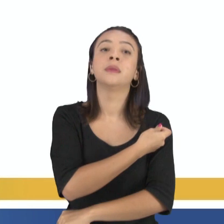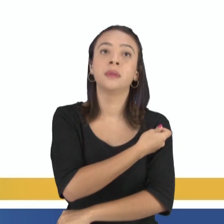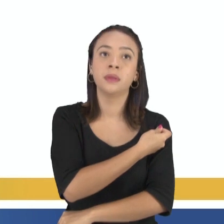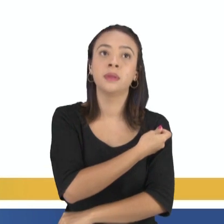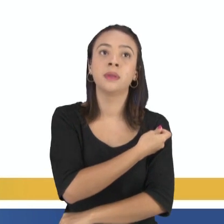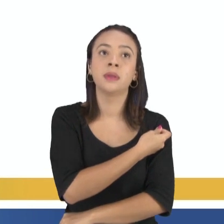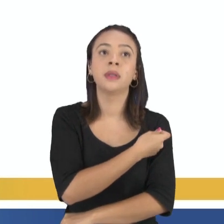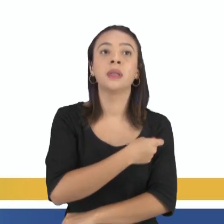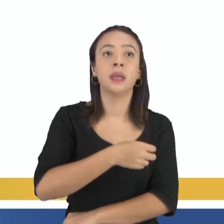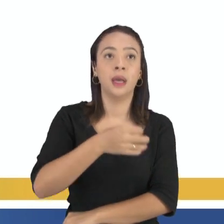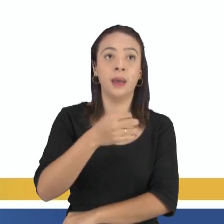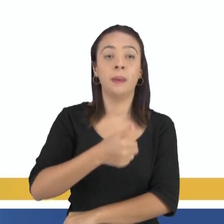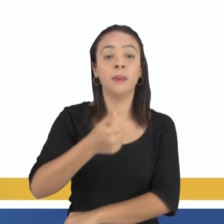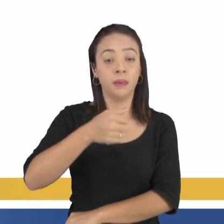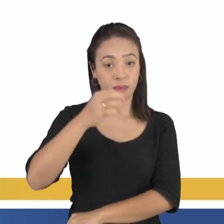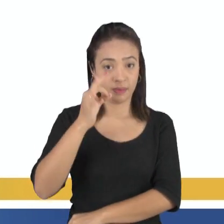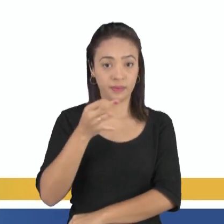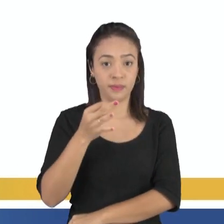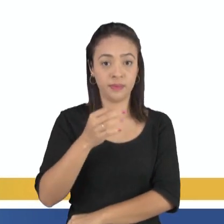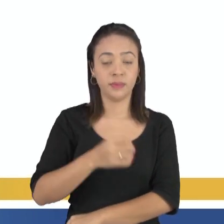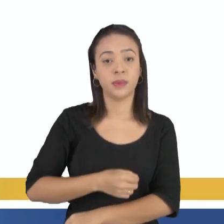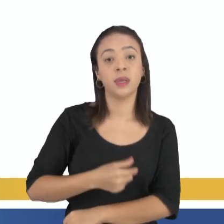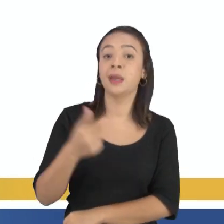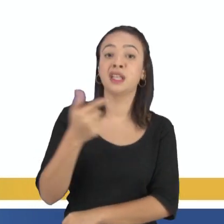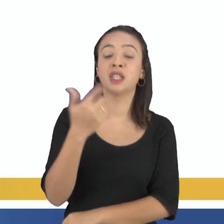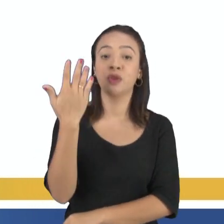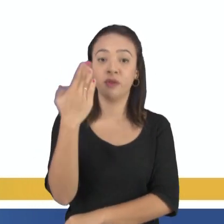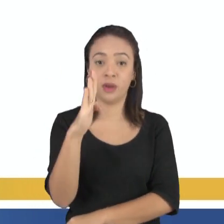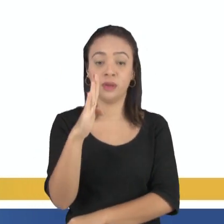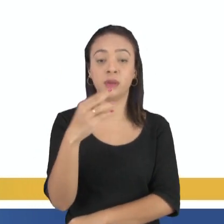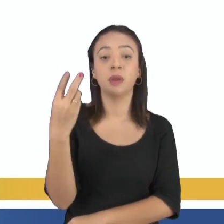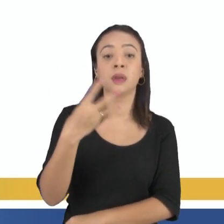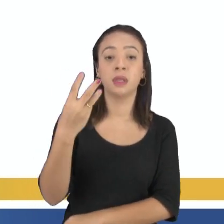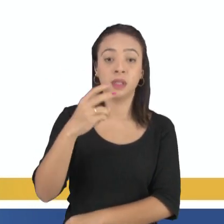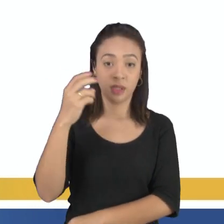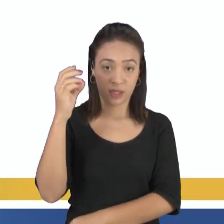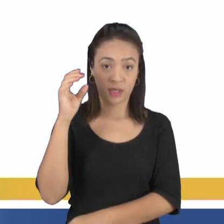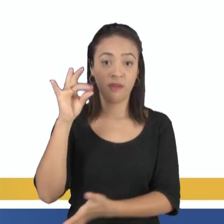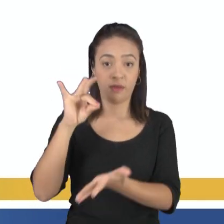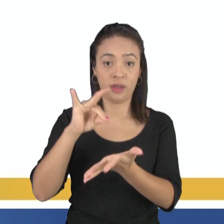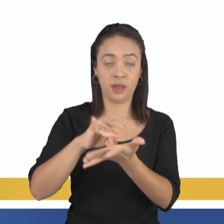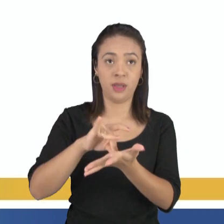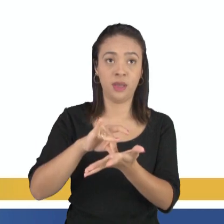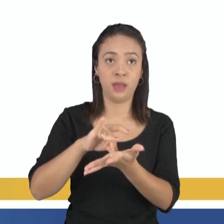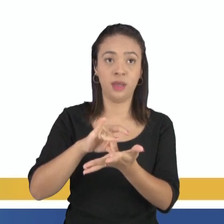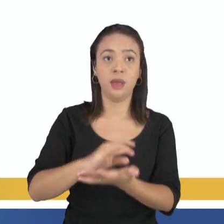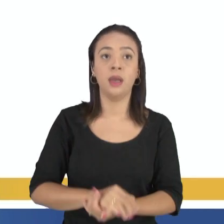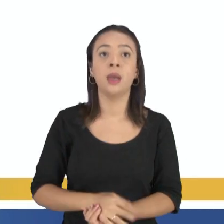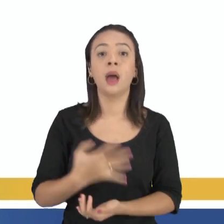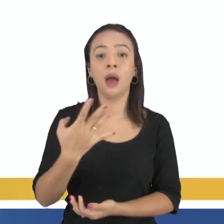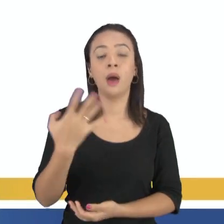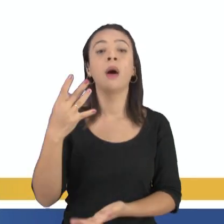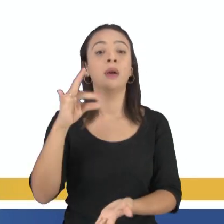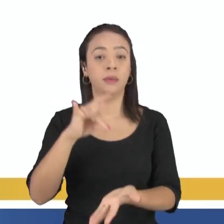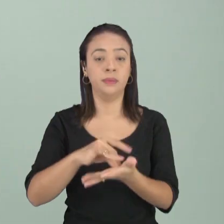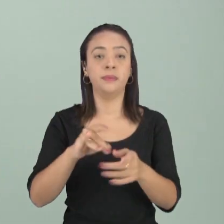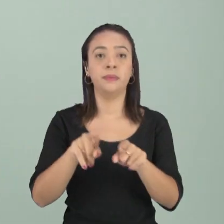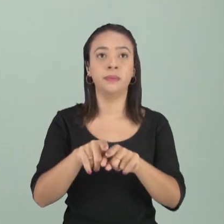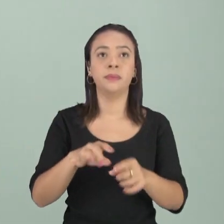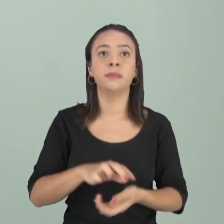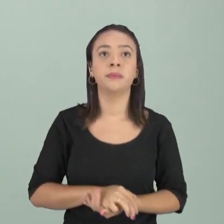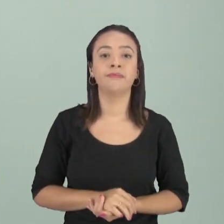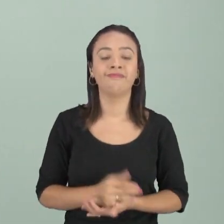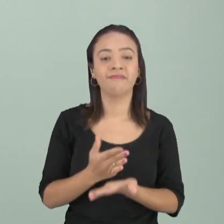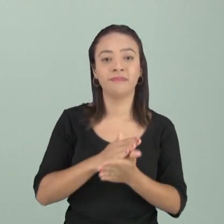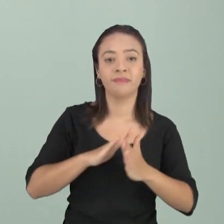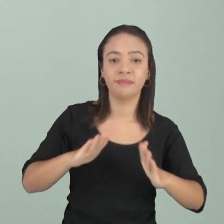ali é verdadeiro, a segunda é falso, a terceira é verdadeira e a quarta é verdadeira. Tá, pessoal? Com isso, nós